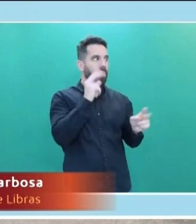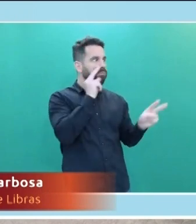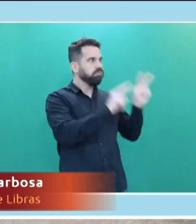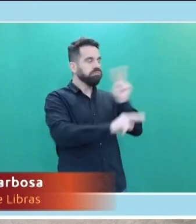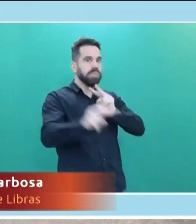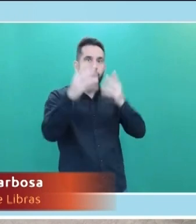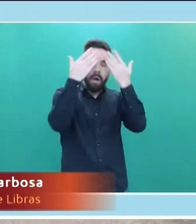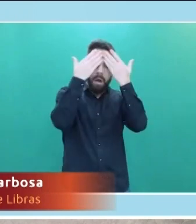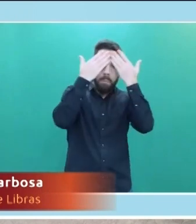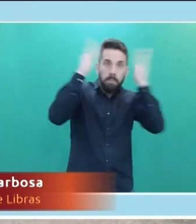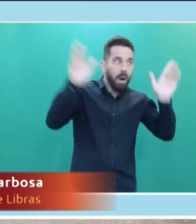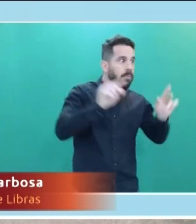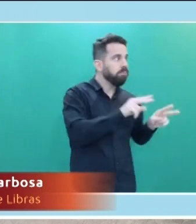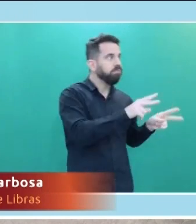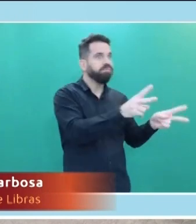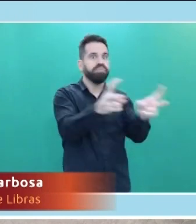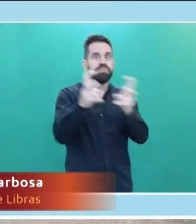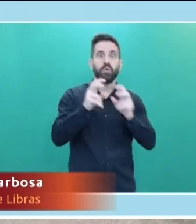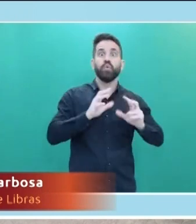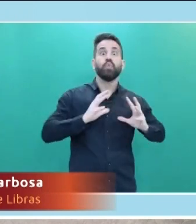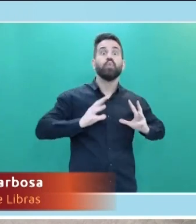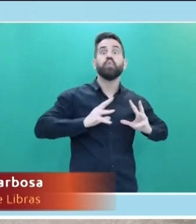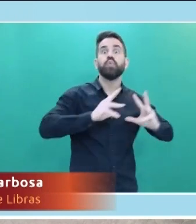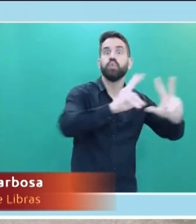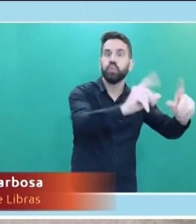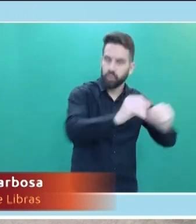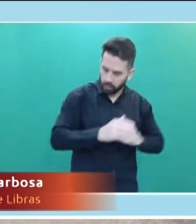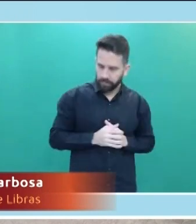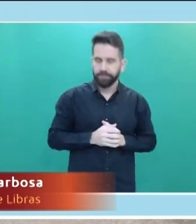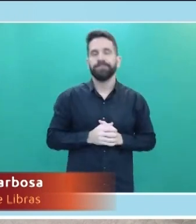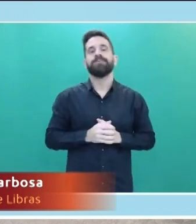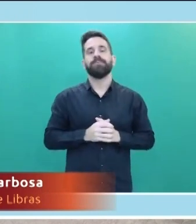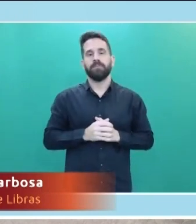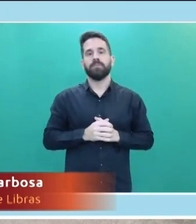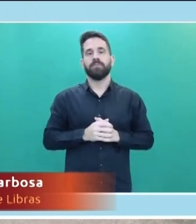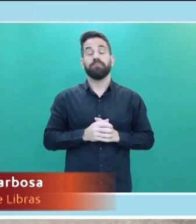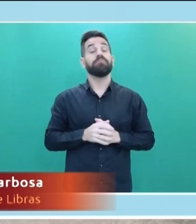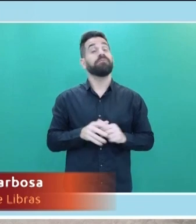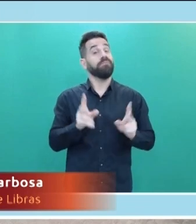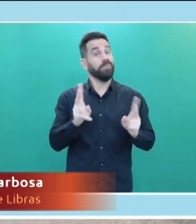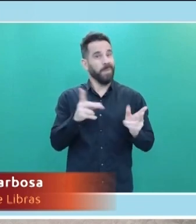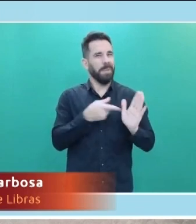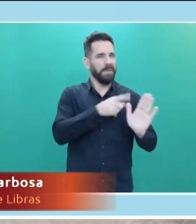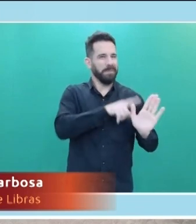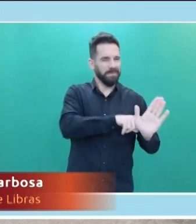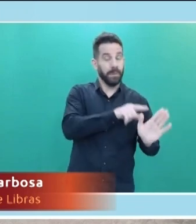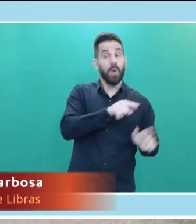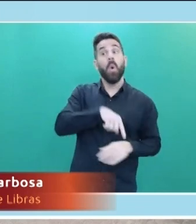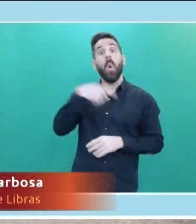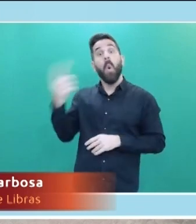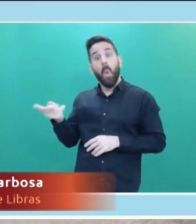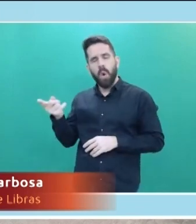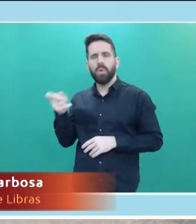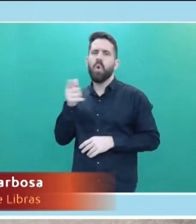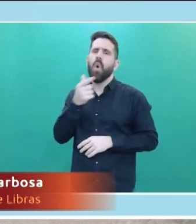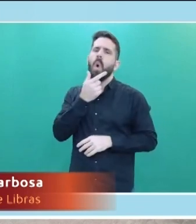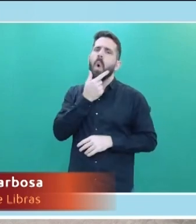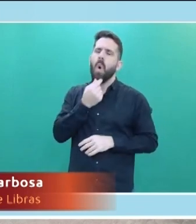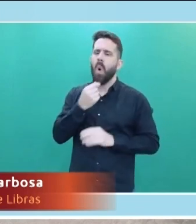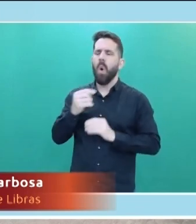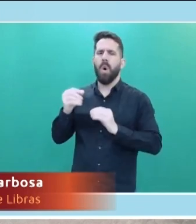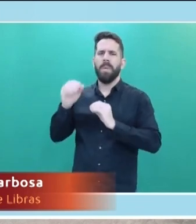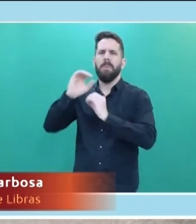ninguém mais vê. E foi ainda nos anos 2000 que um blogueiro reacionário, que inclusive ele criou